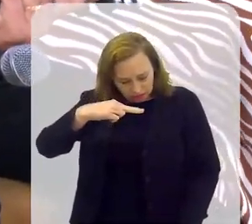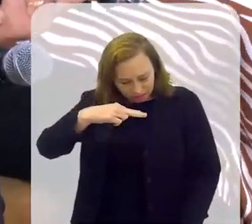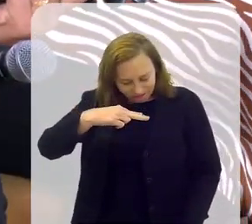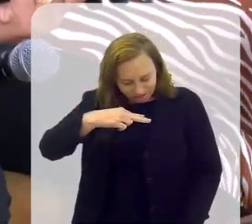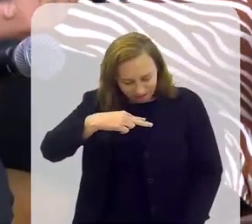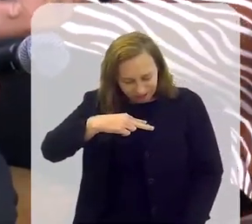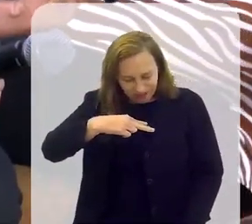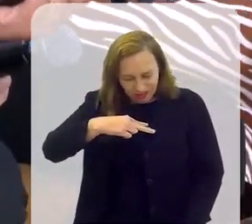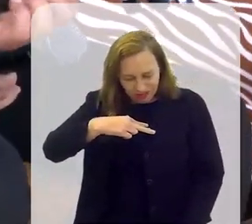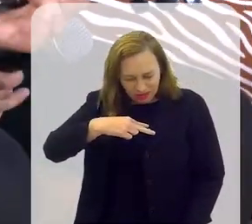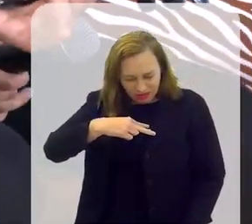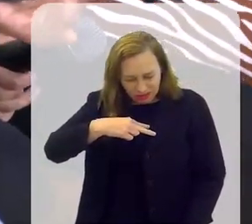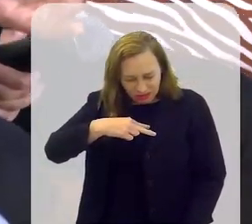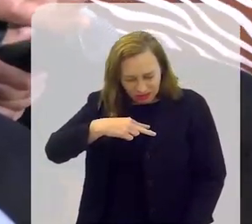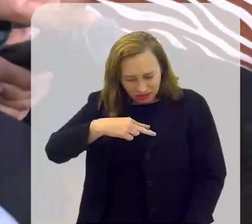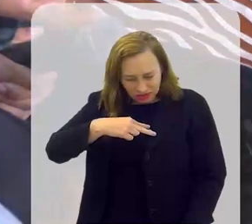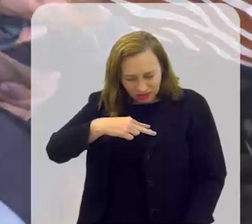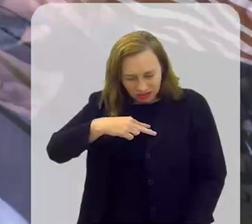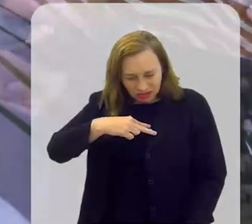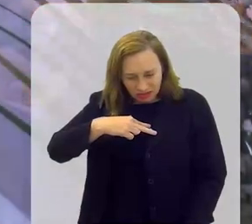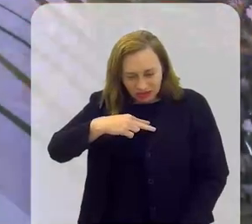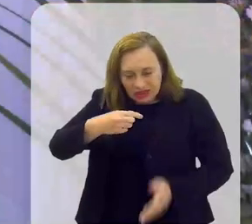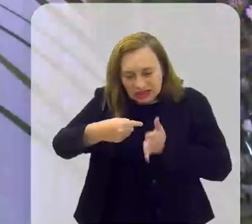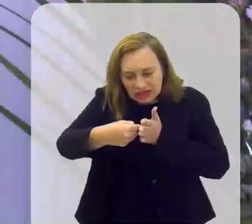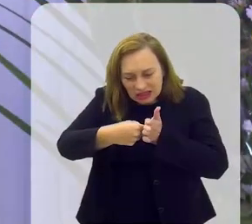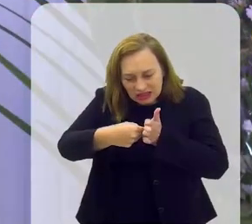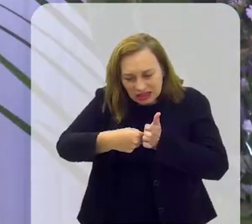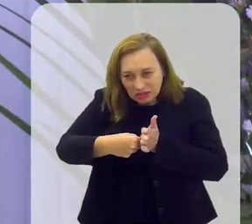veja como estou